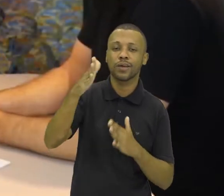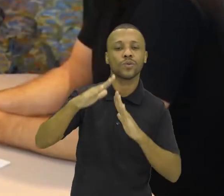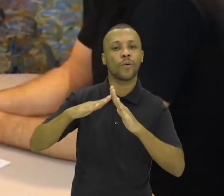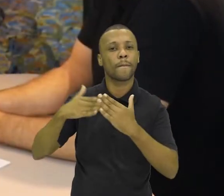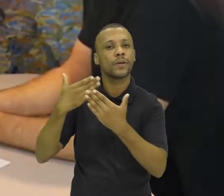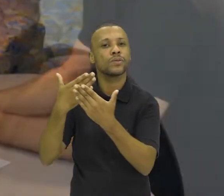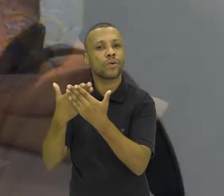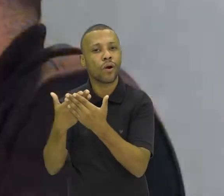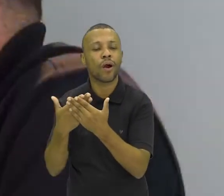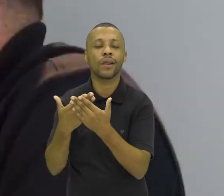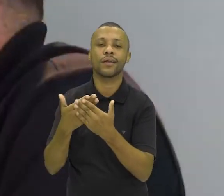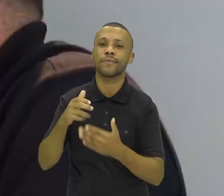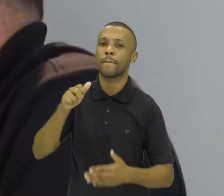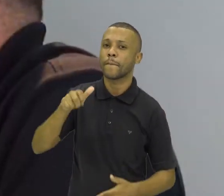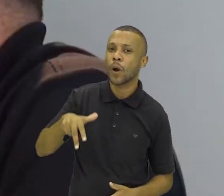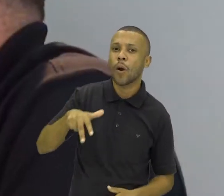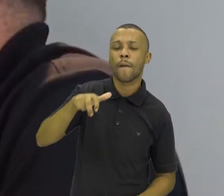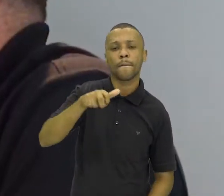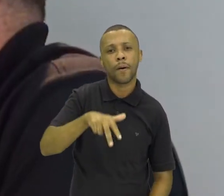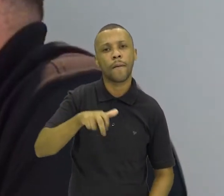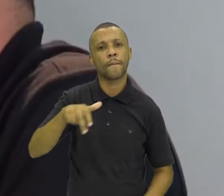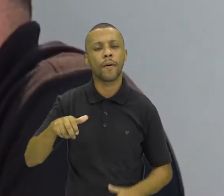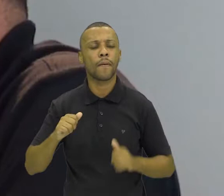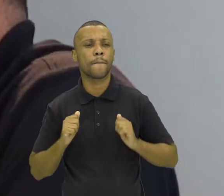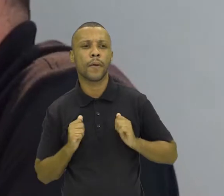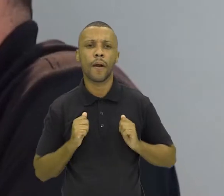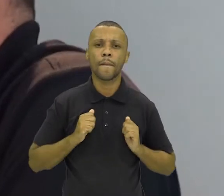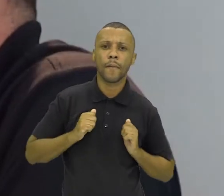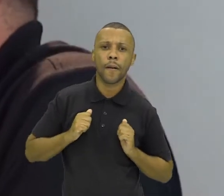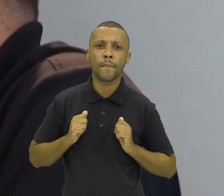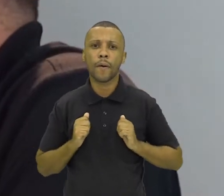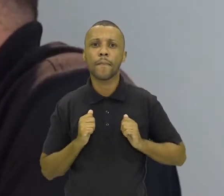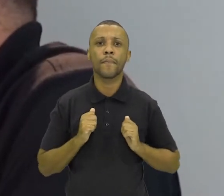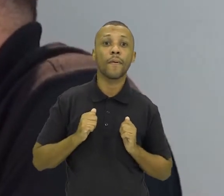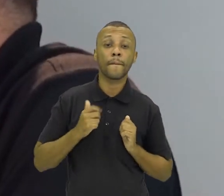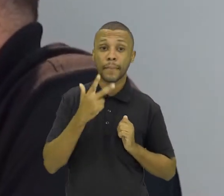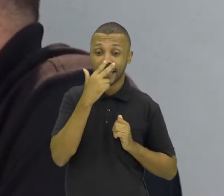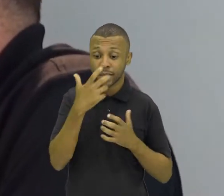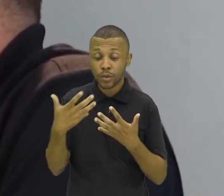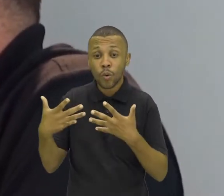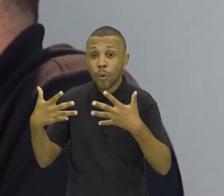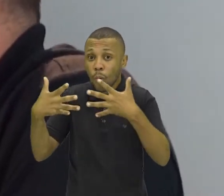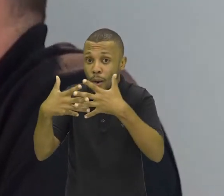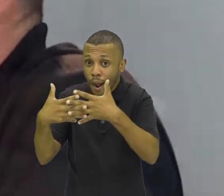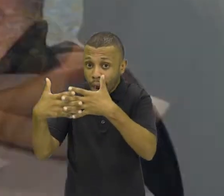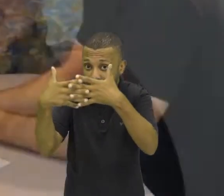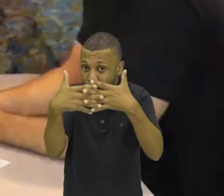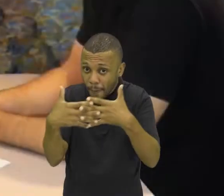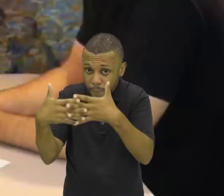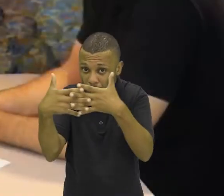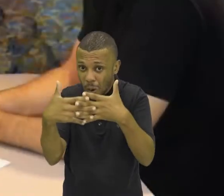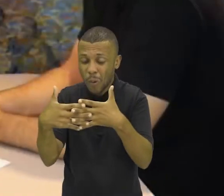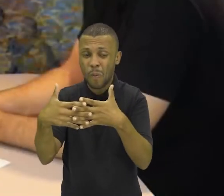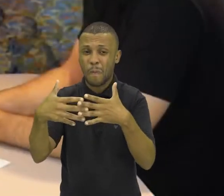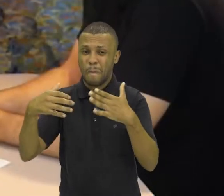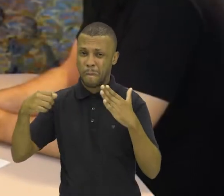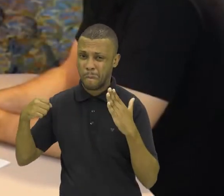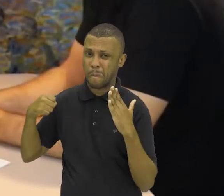no caminho para a escola, bati atrás de um caminhão e tô aí, 24 Você anos. atropelou um caminhão.